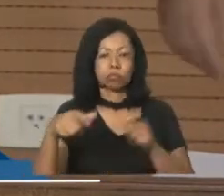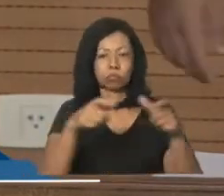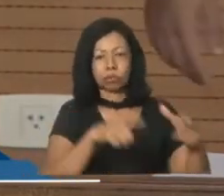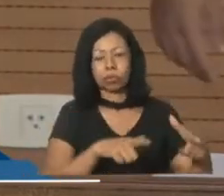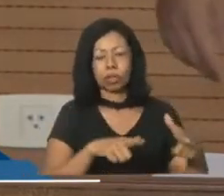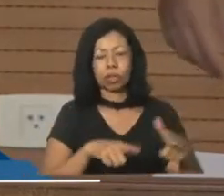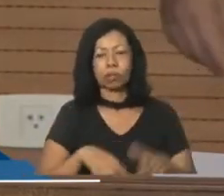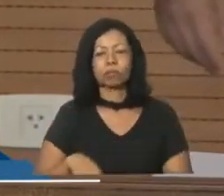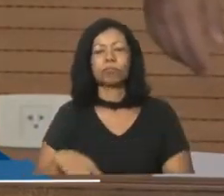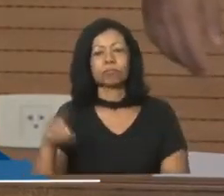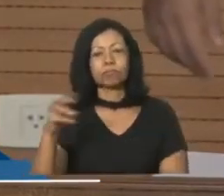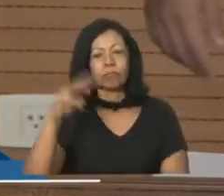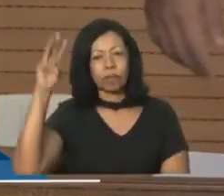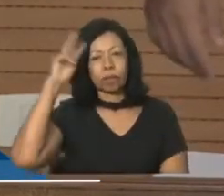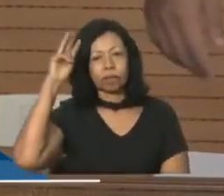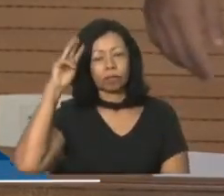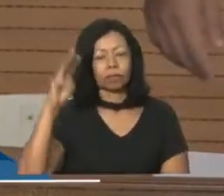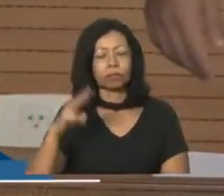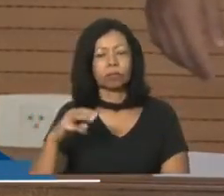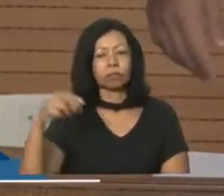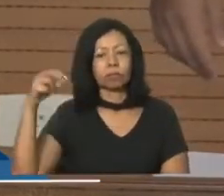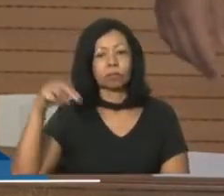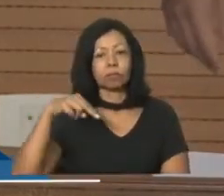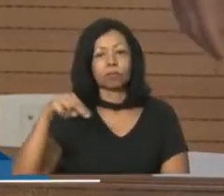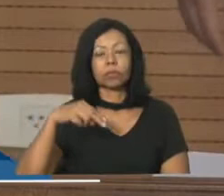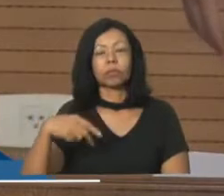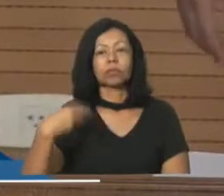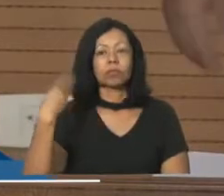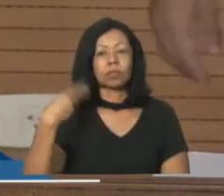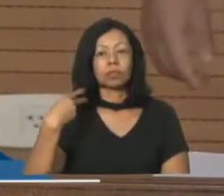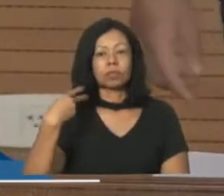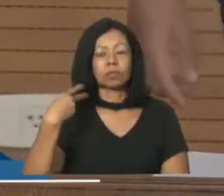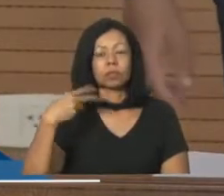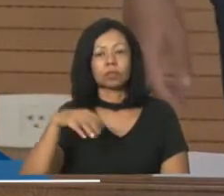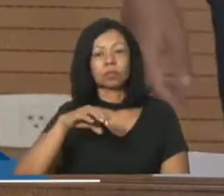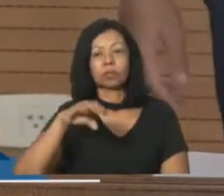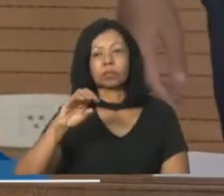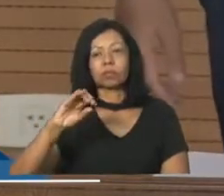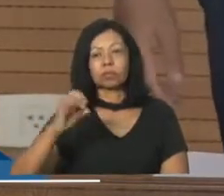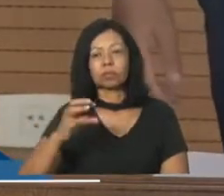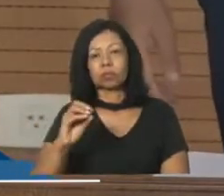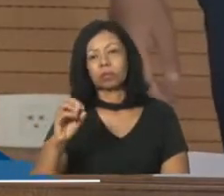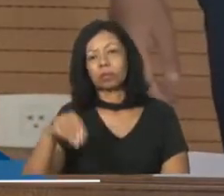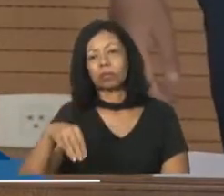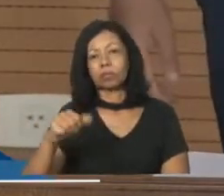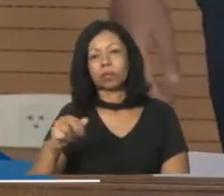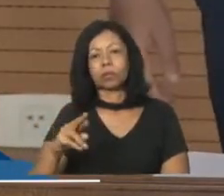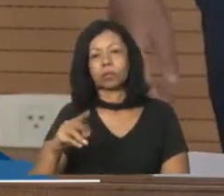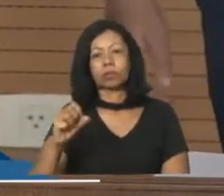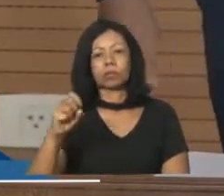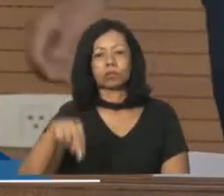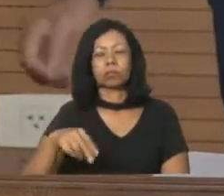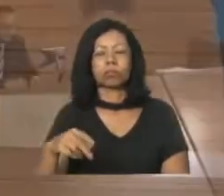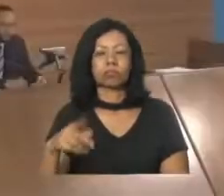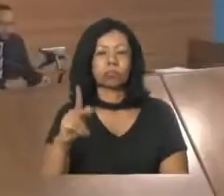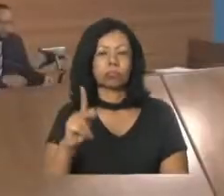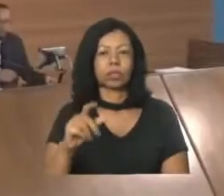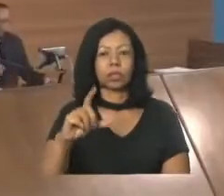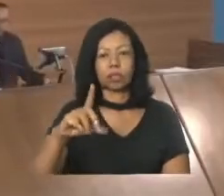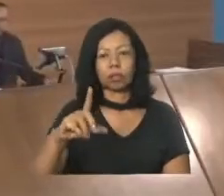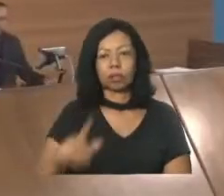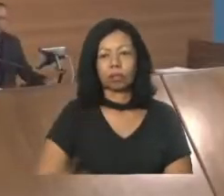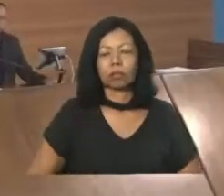Cunha, 3 de novembro de 2021. Joemerson Alves de Souza, vereador Kleber do Cavaco, do PL.